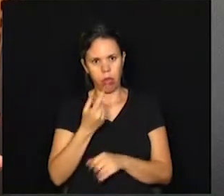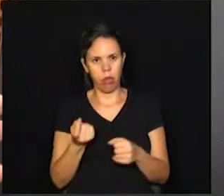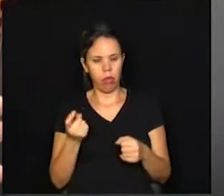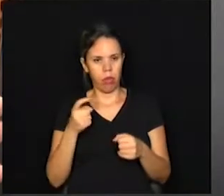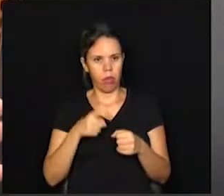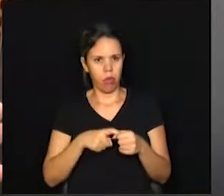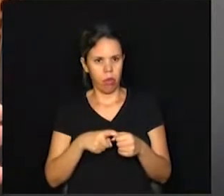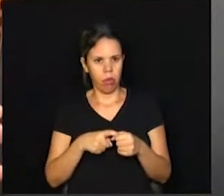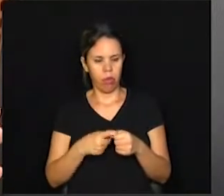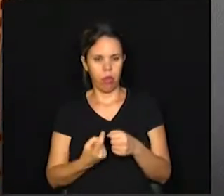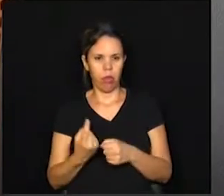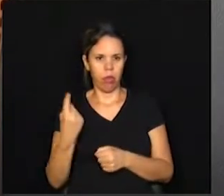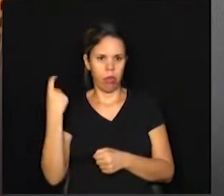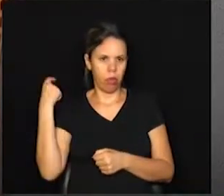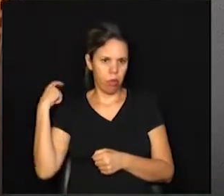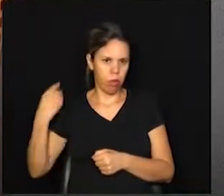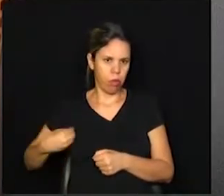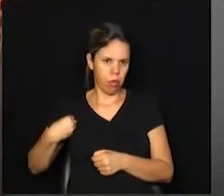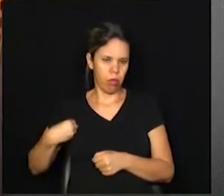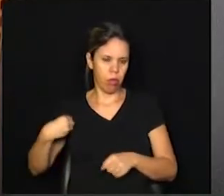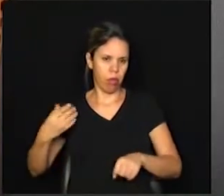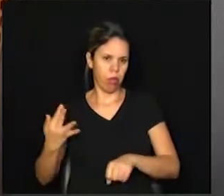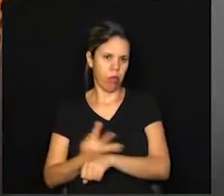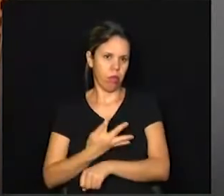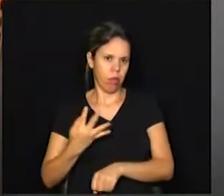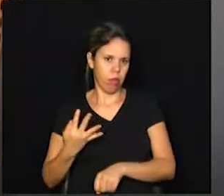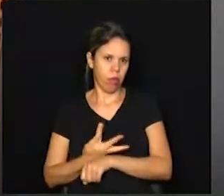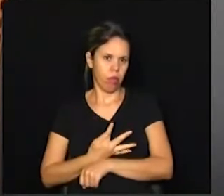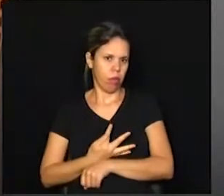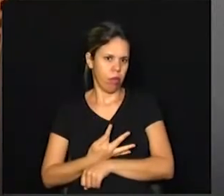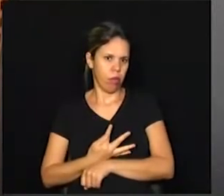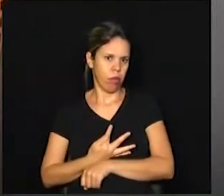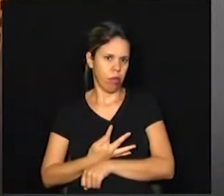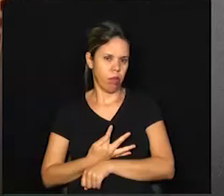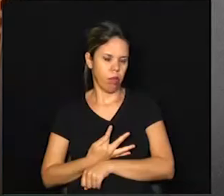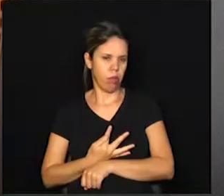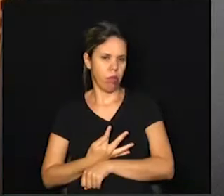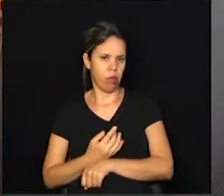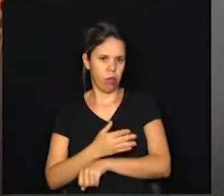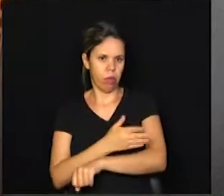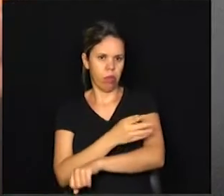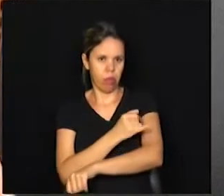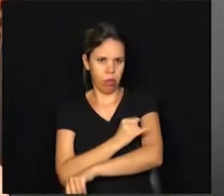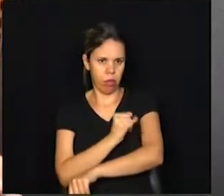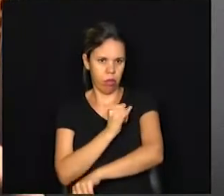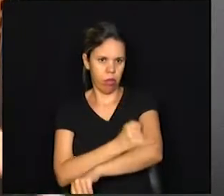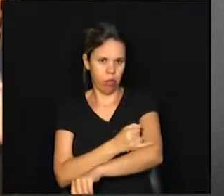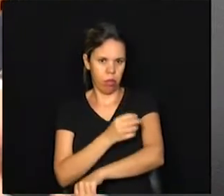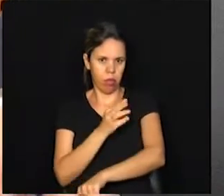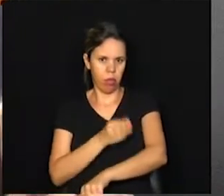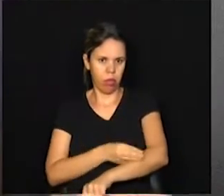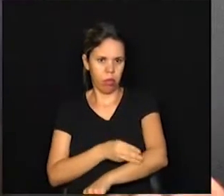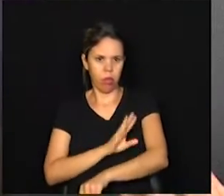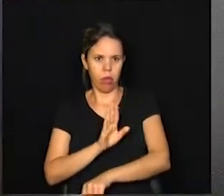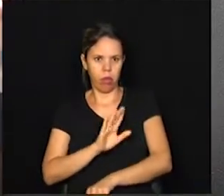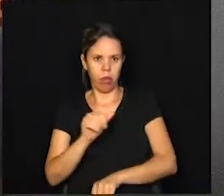a Idade das Trevas, né? E não falando exatamente da Idade Média, tá? Porque aí há já toda uma questão de